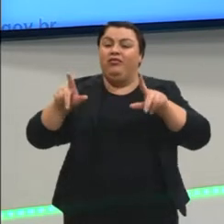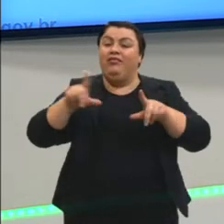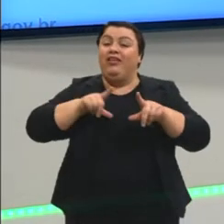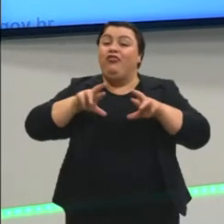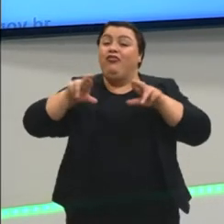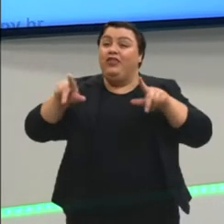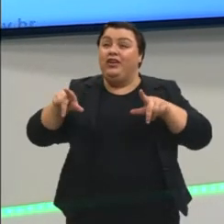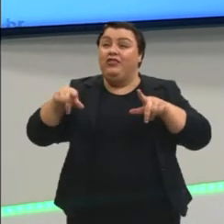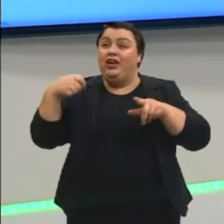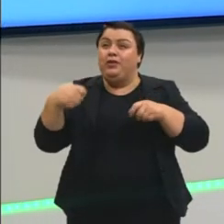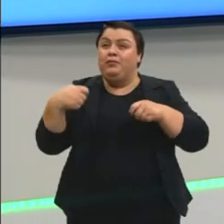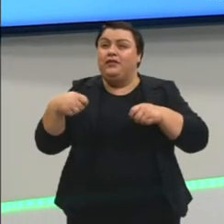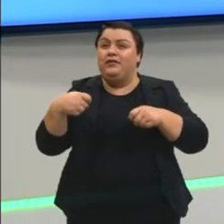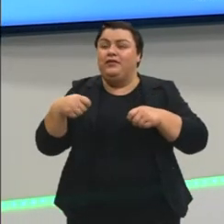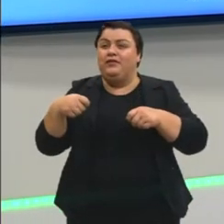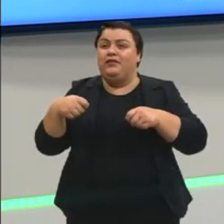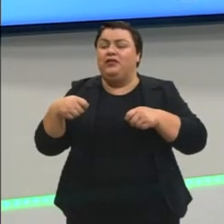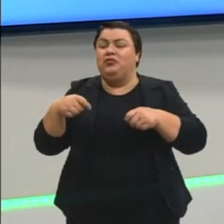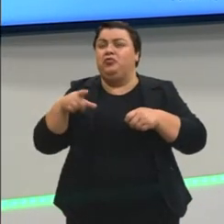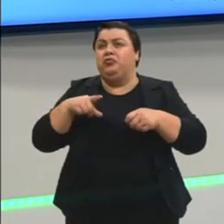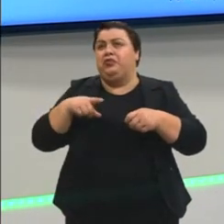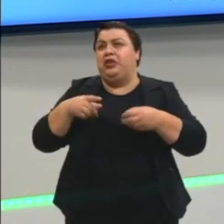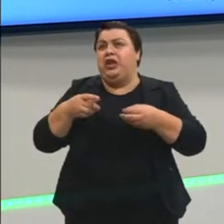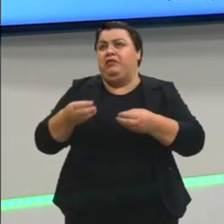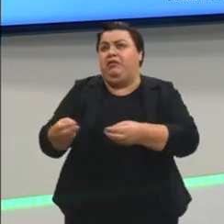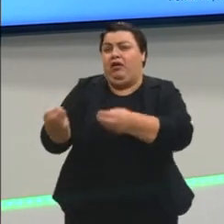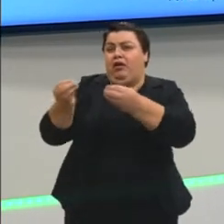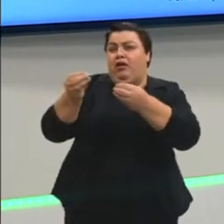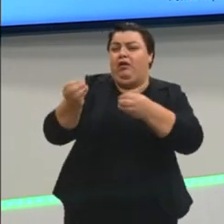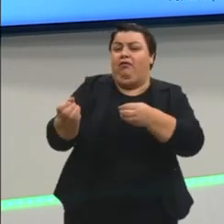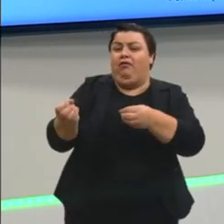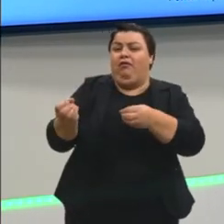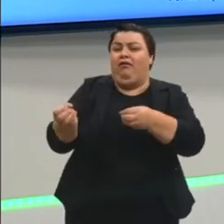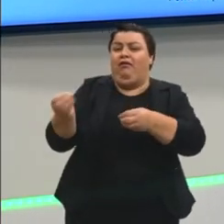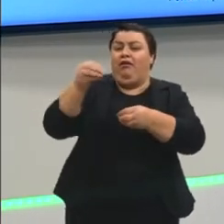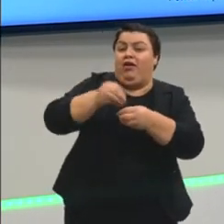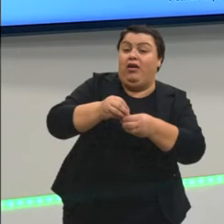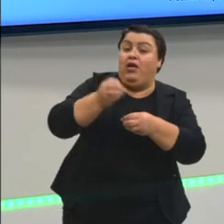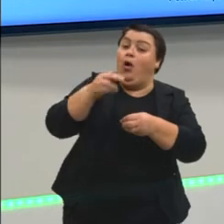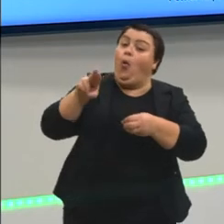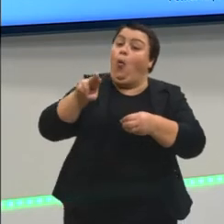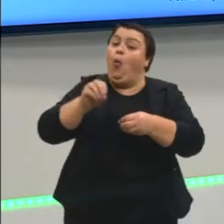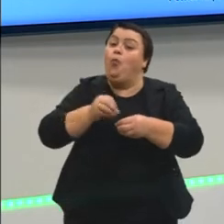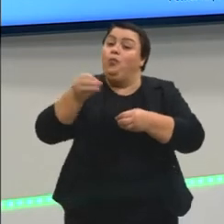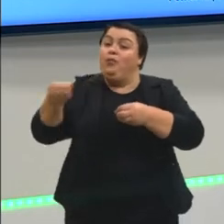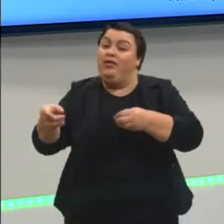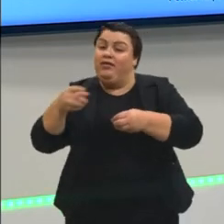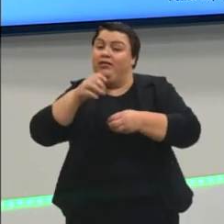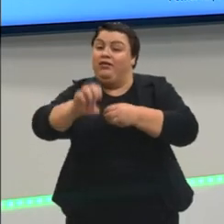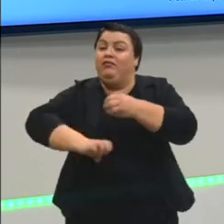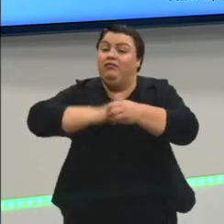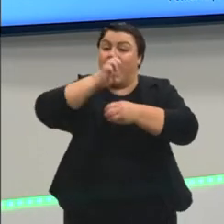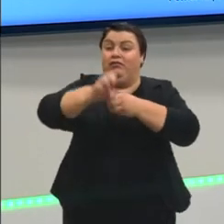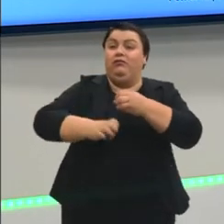diferente aí eles precisam sofrer essa ganha esse essa perda e de elétrons para ser eletrônicos